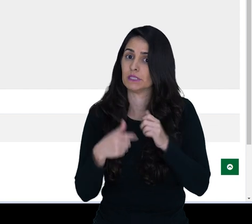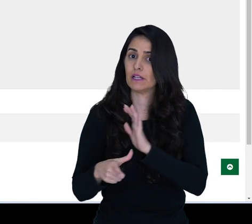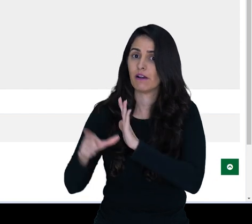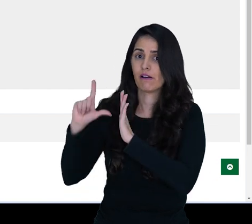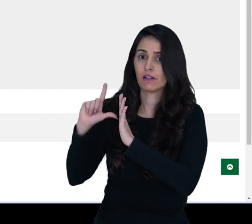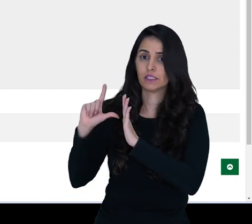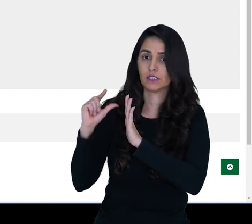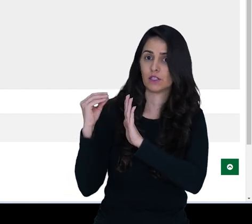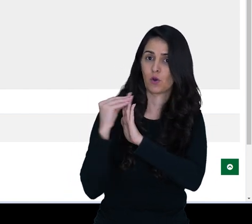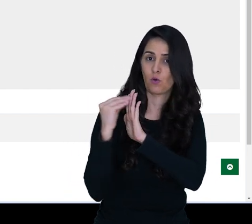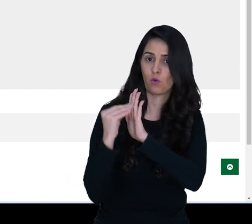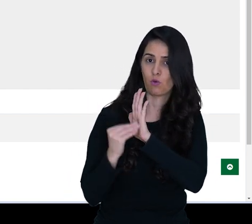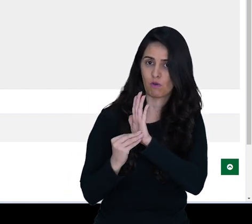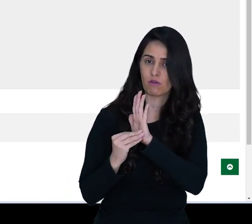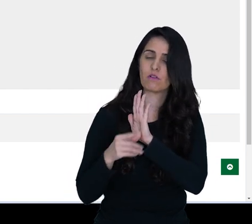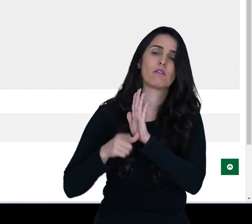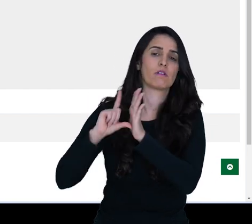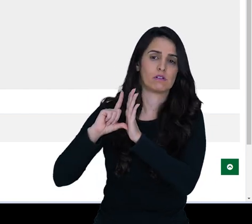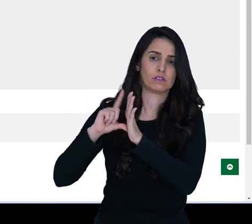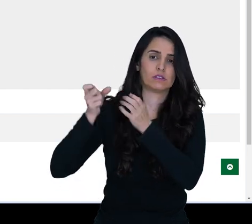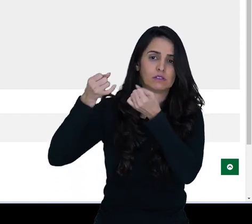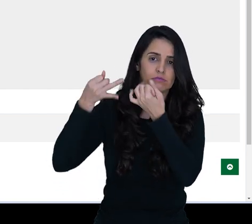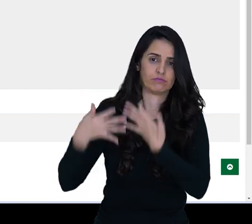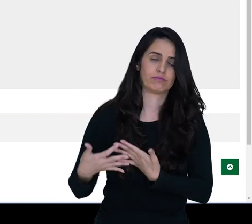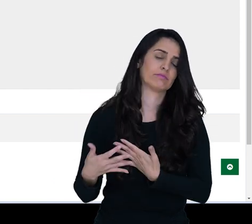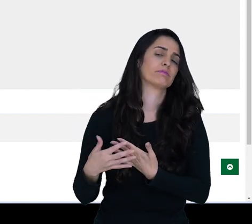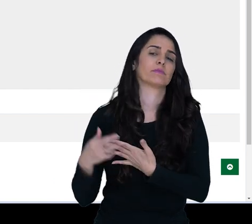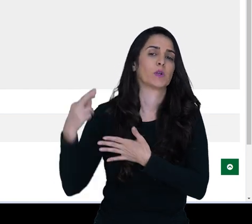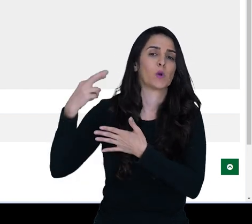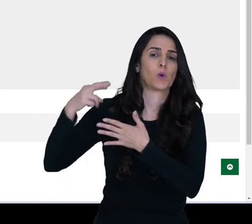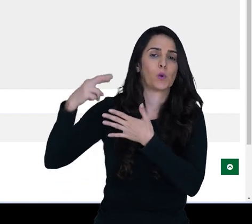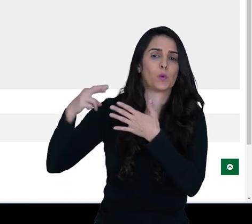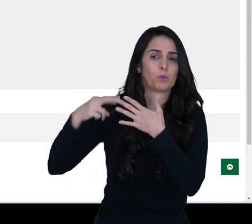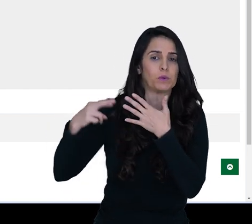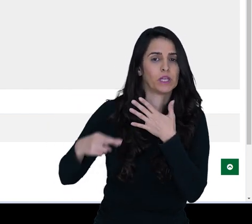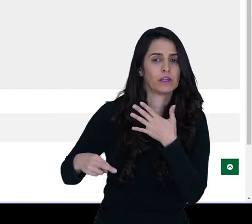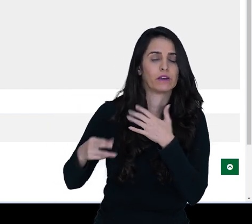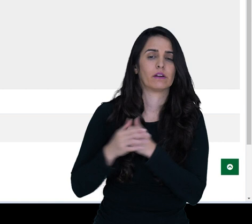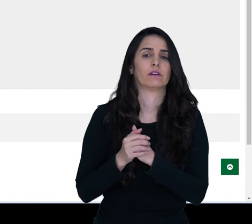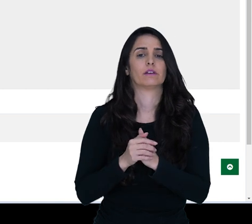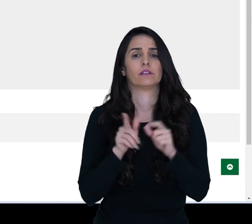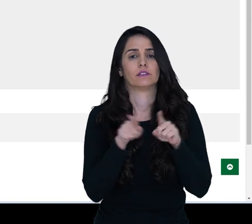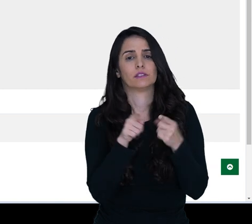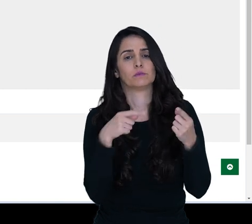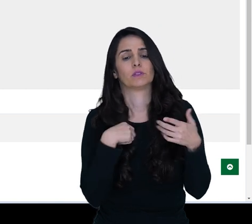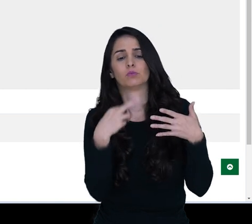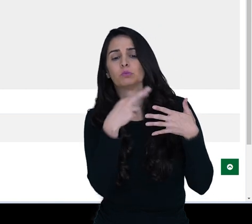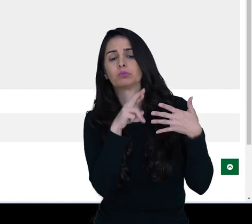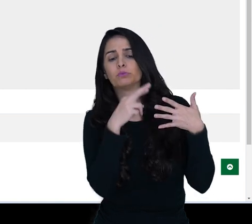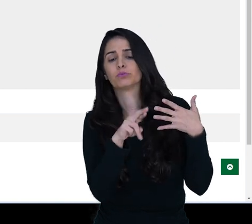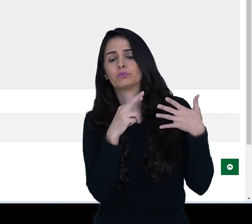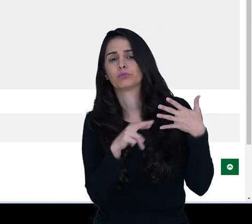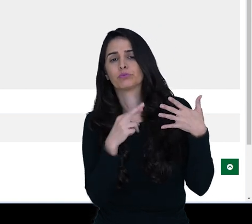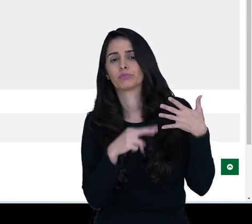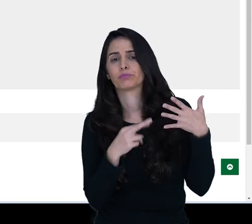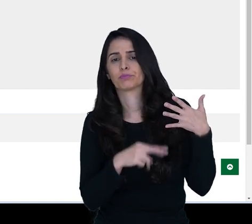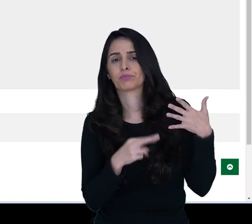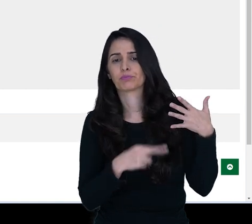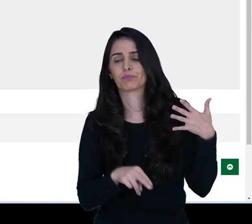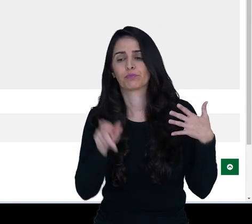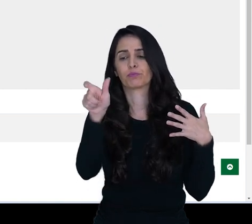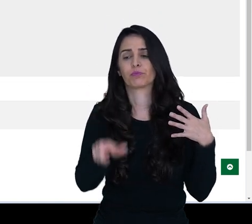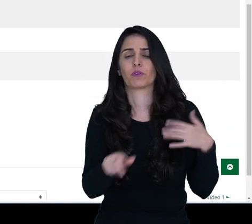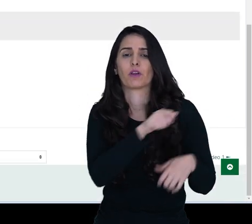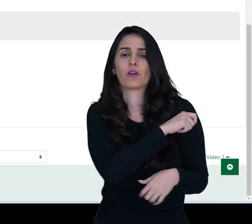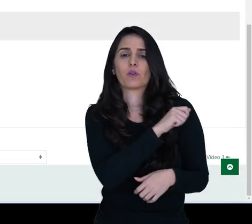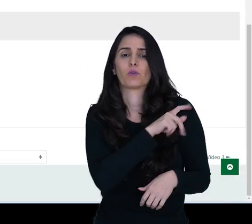você precisa deixar isso claro quando configura na descrição da rubrica e aqui a própria rubrica com a qual ele será